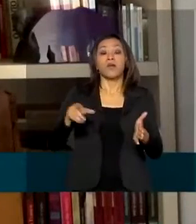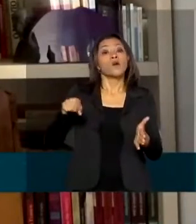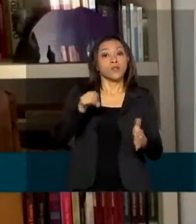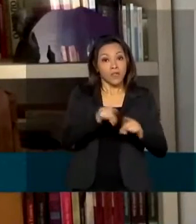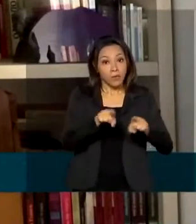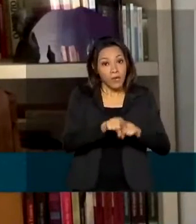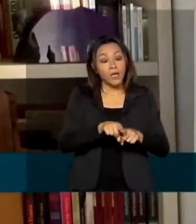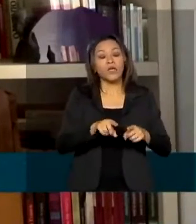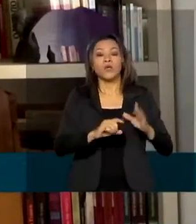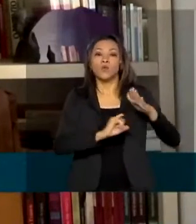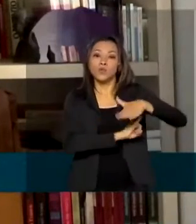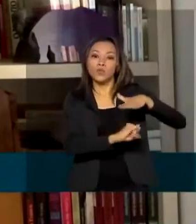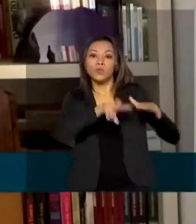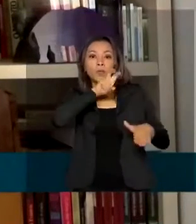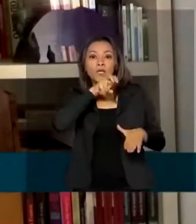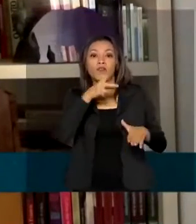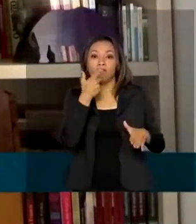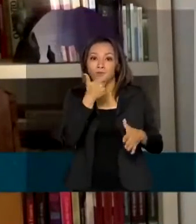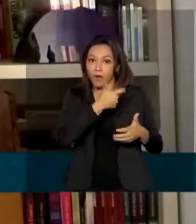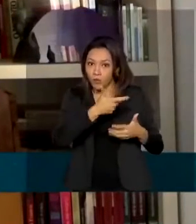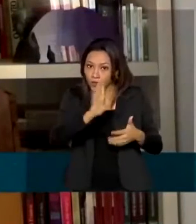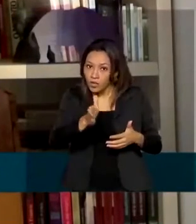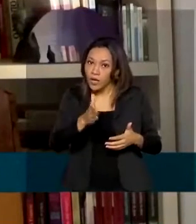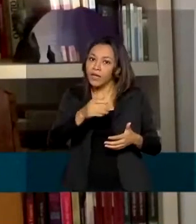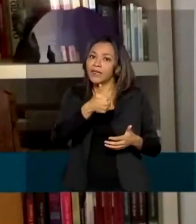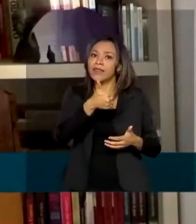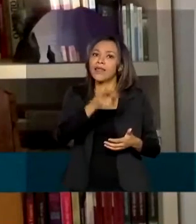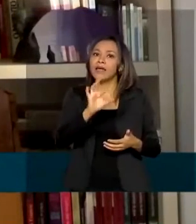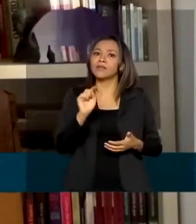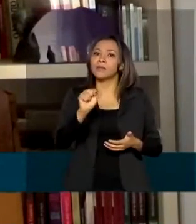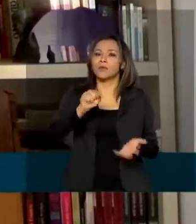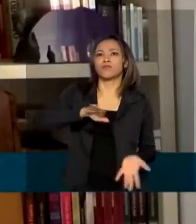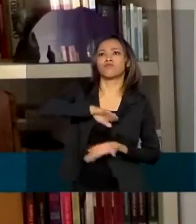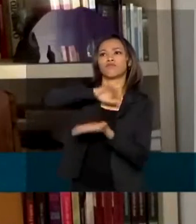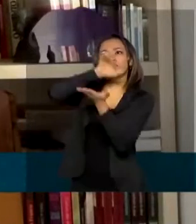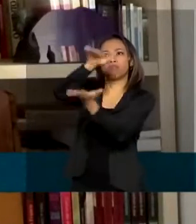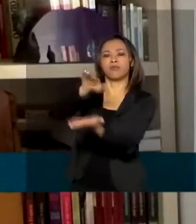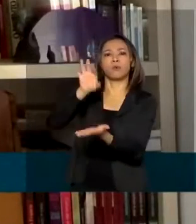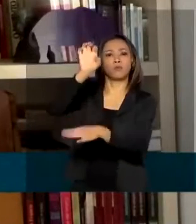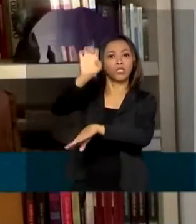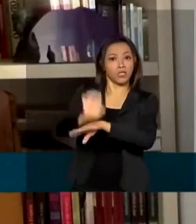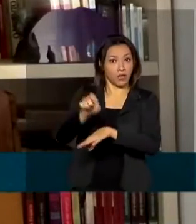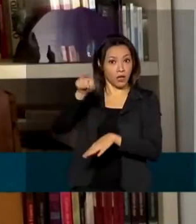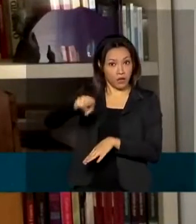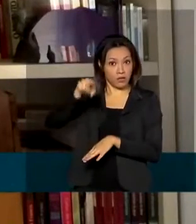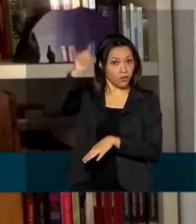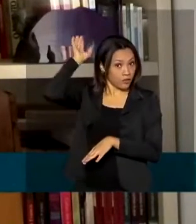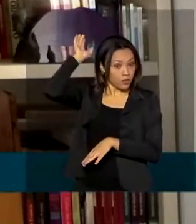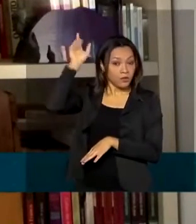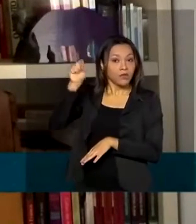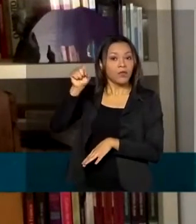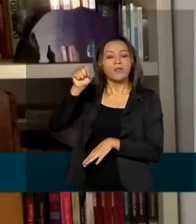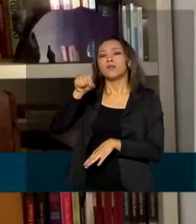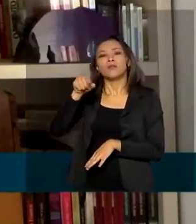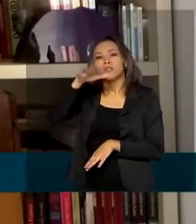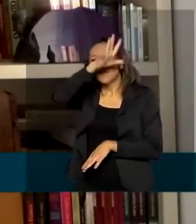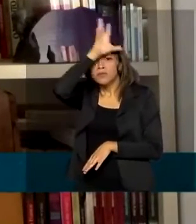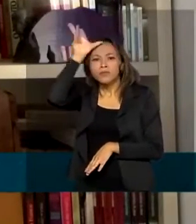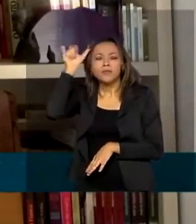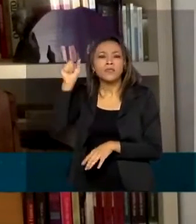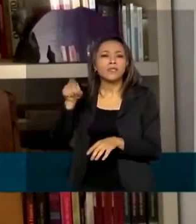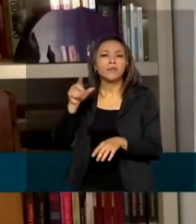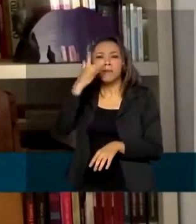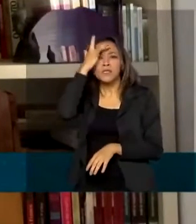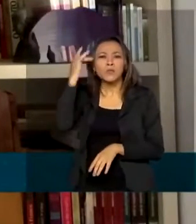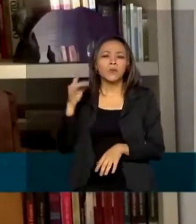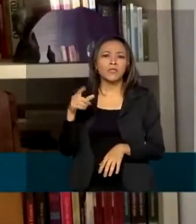vai enviar 10 mil doses da Coronavac a Manaus, para iniciar um estudo clínico sobre o efeito da imunização em pessoas